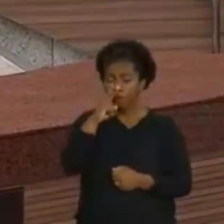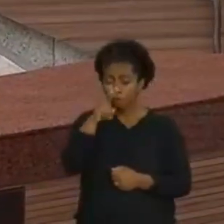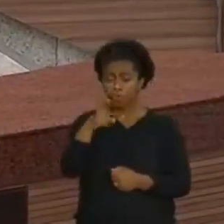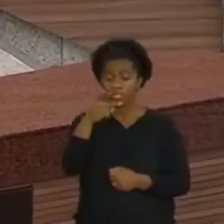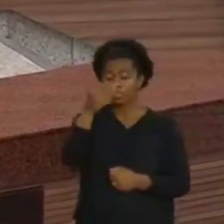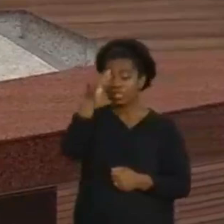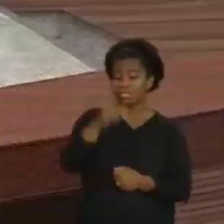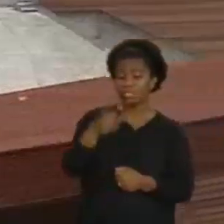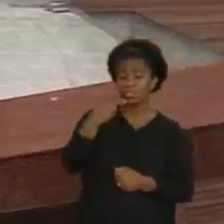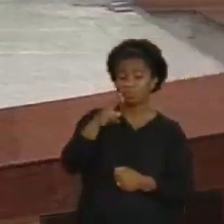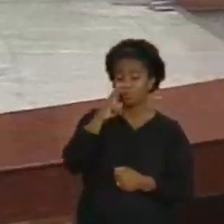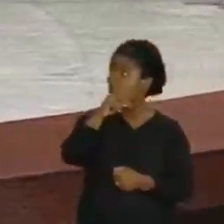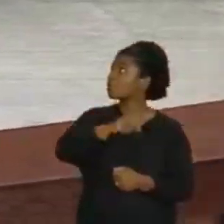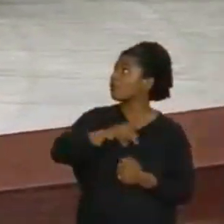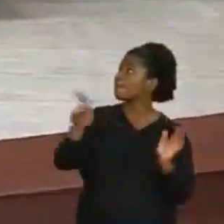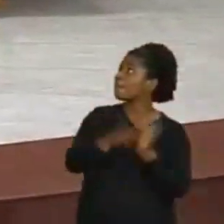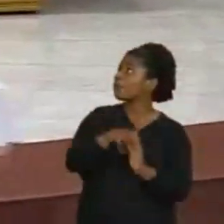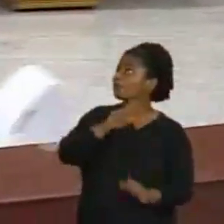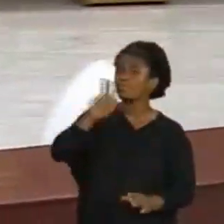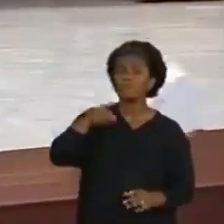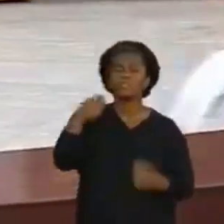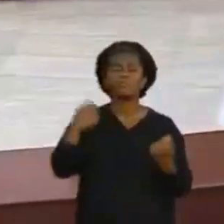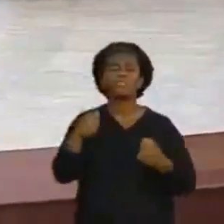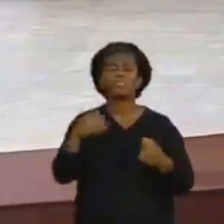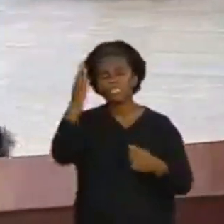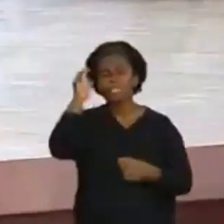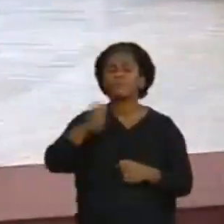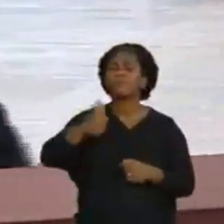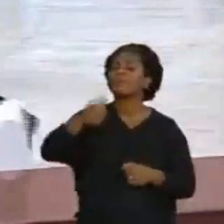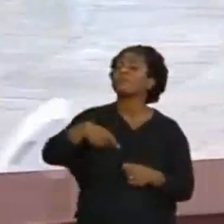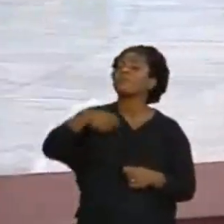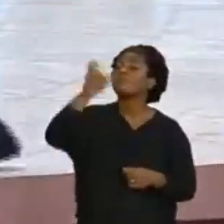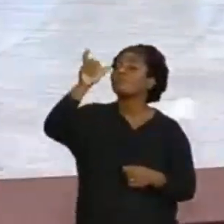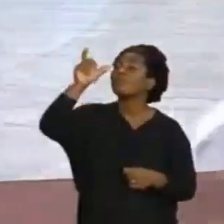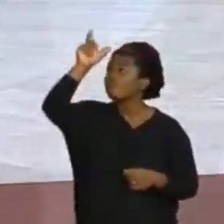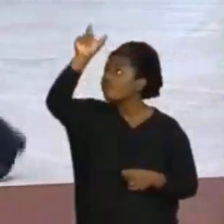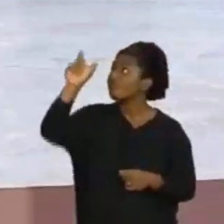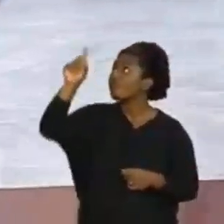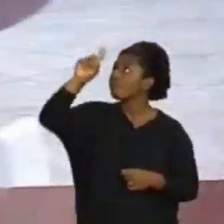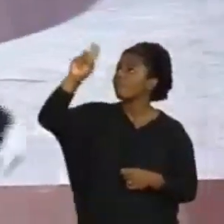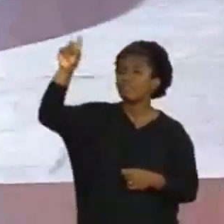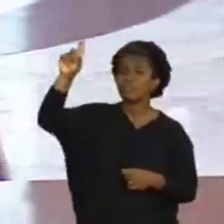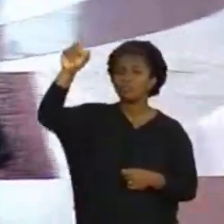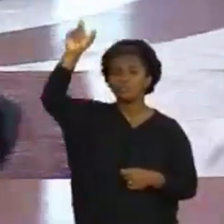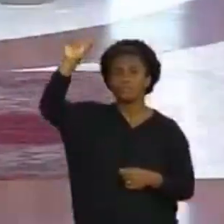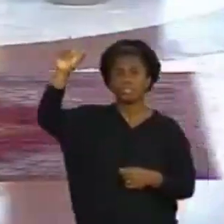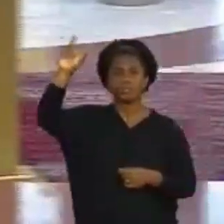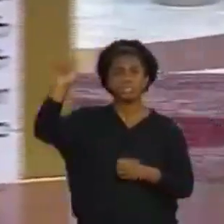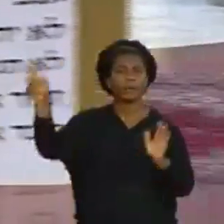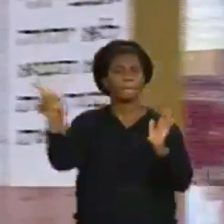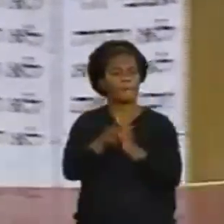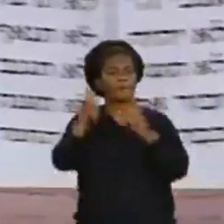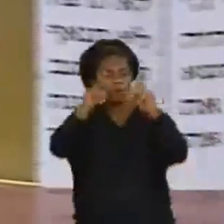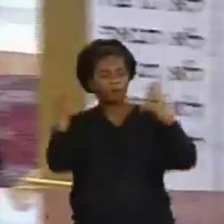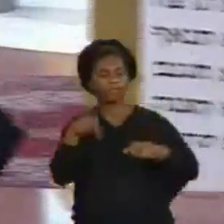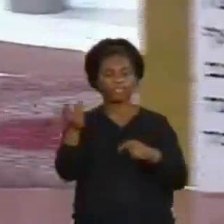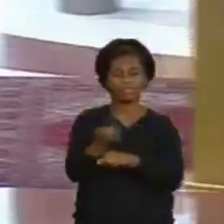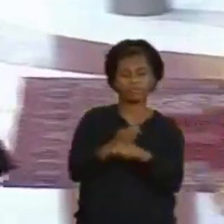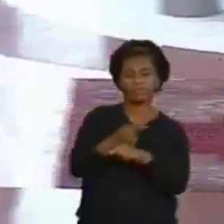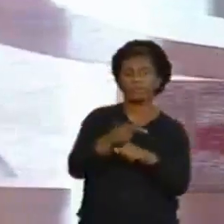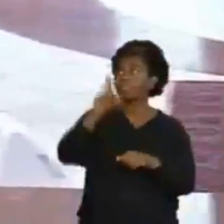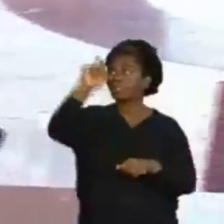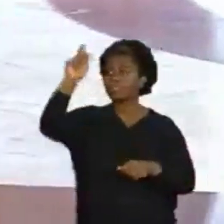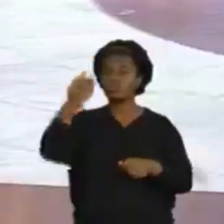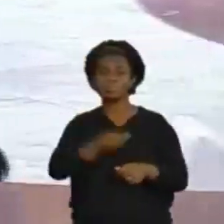força é Deus. Você tem que saber primeiro quem é Deus. Você tem que saber quem é Deus. Deus é a paz que você procura. Deus é a vida eterna. Deus